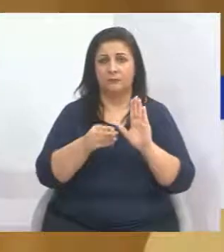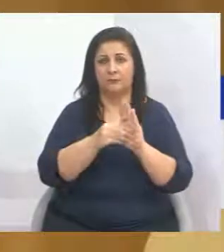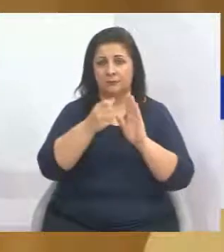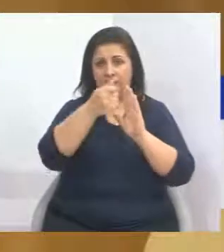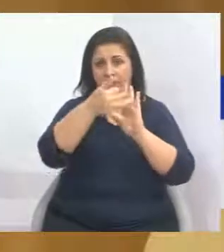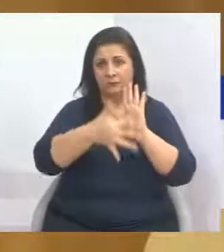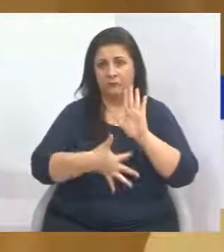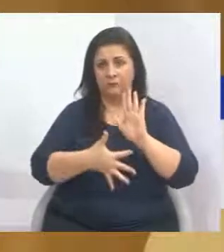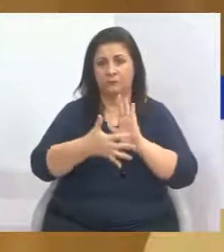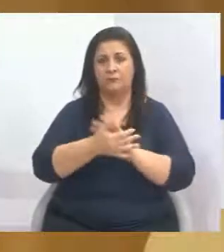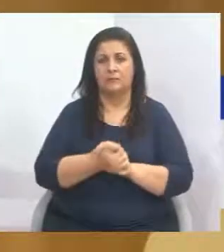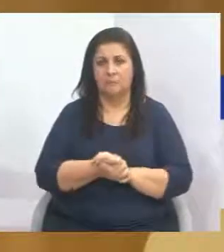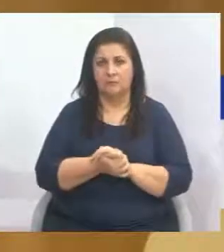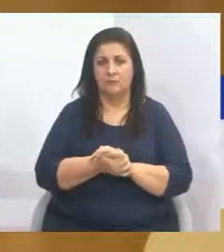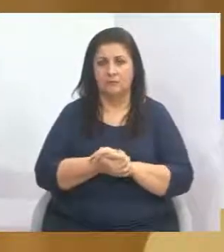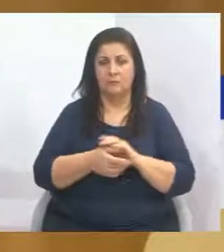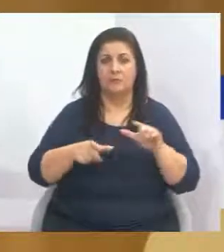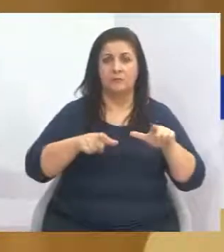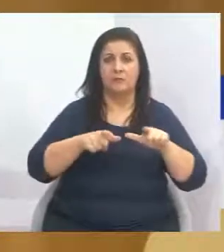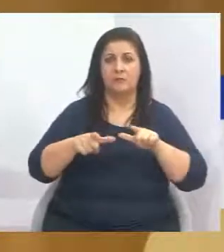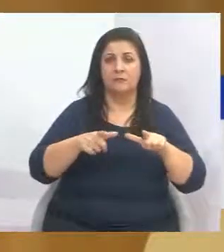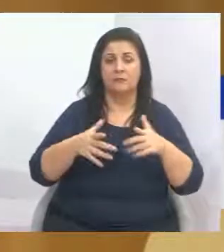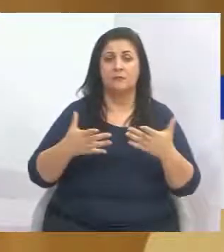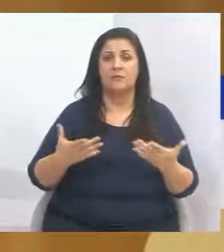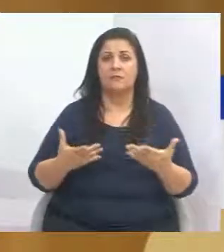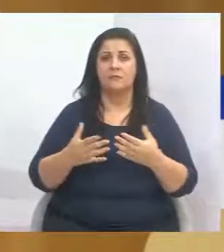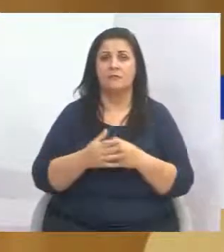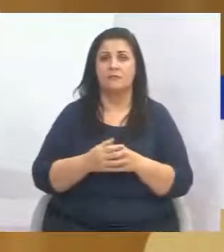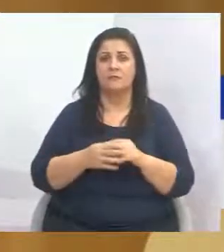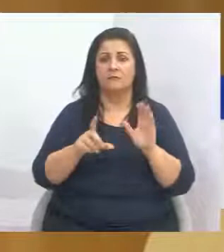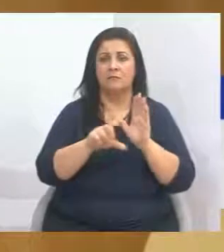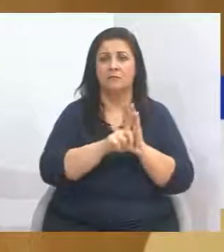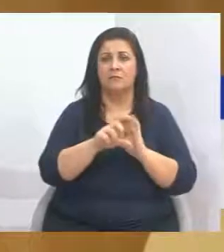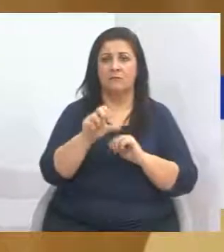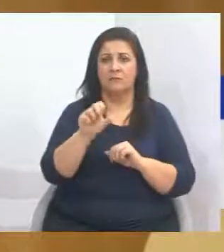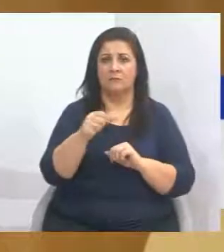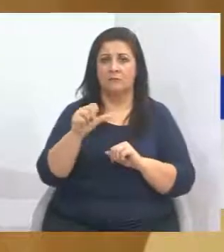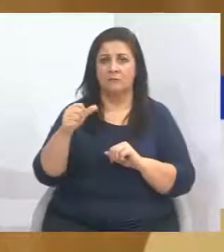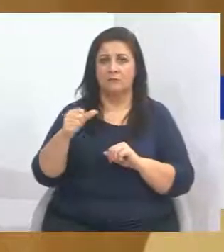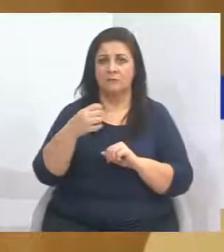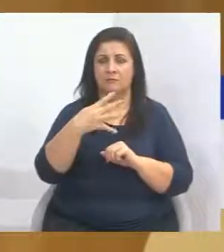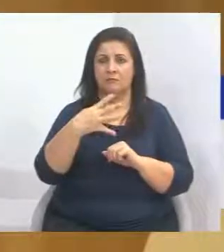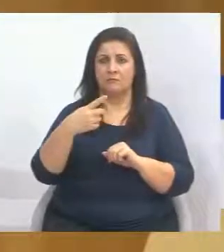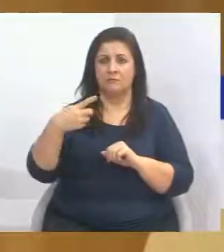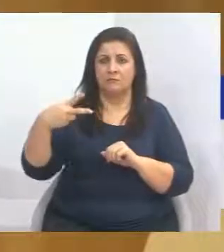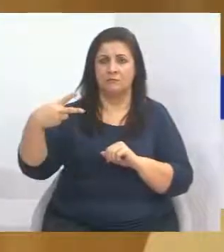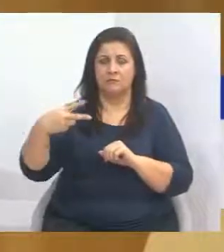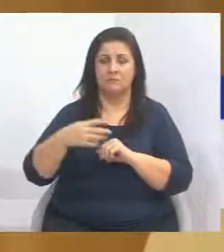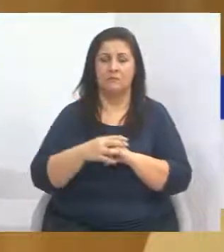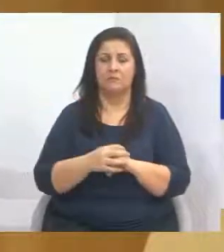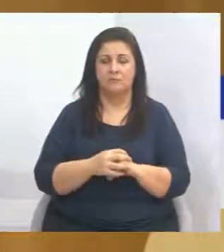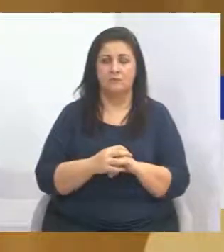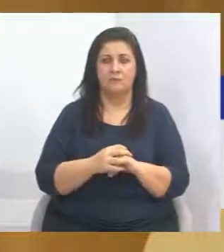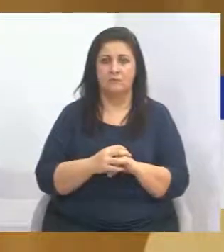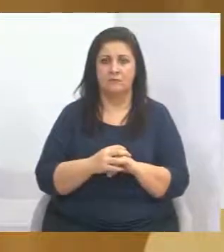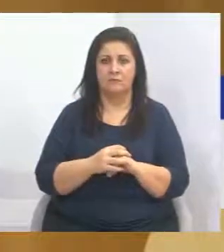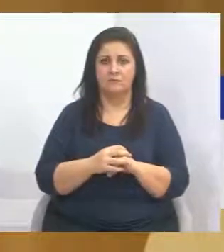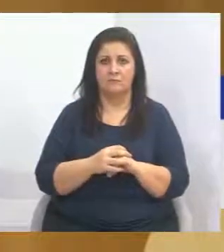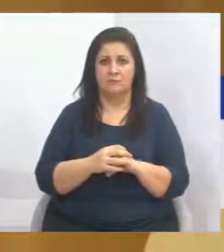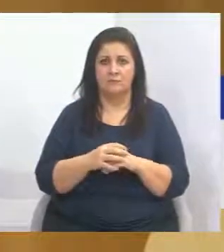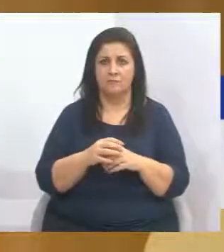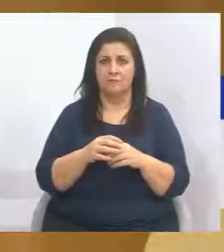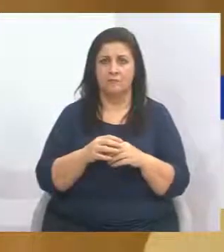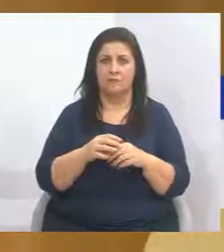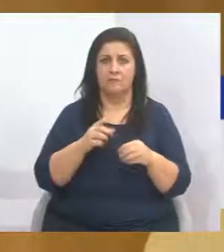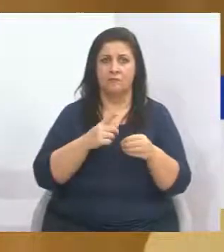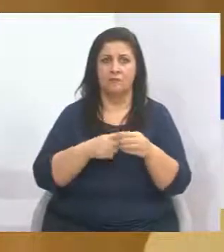transcrevo. Ação direta de inconstitucionalidade. Lei 11.412, de 3 de dezembro de 2013, do município de São